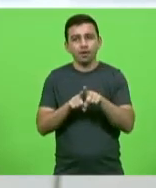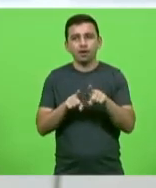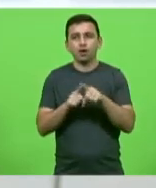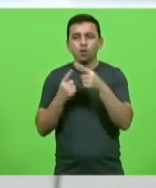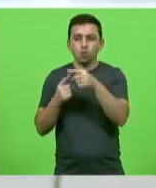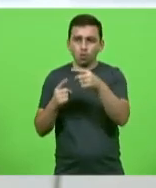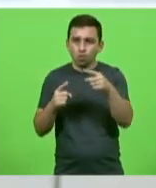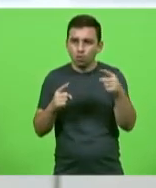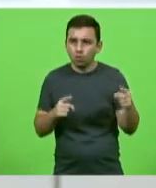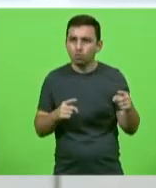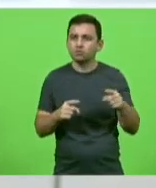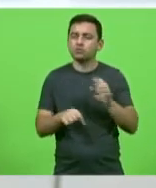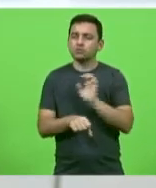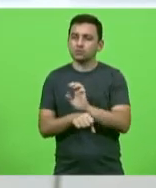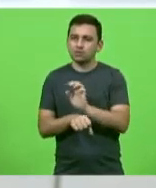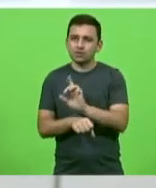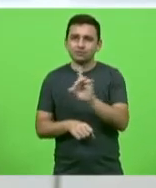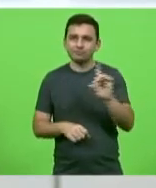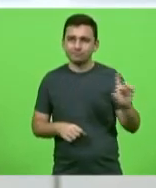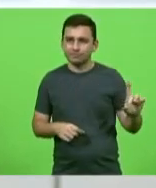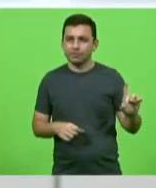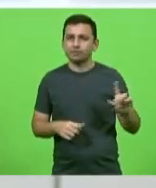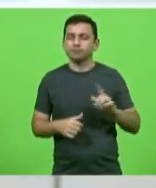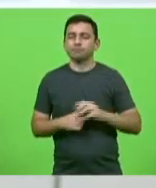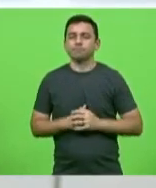de direito e